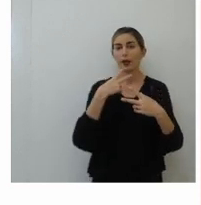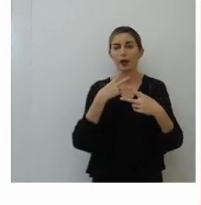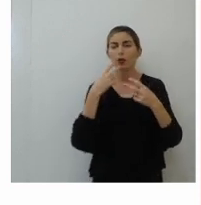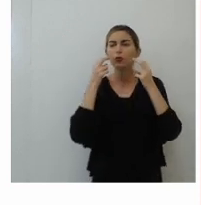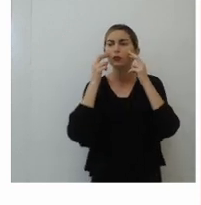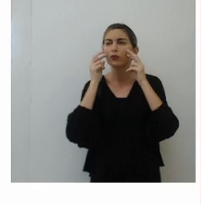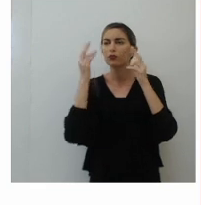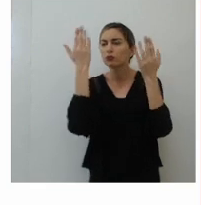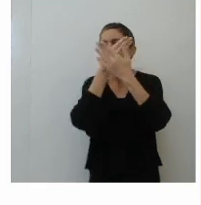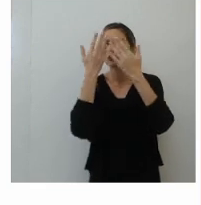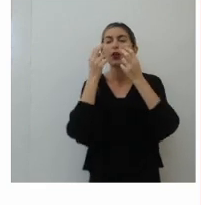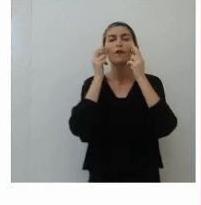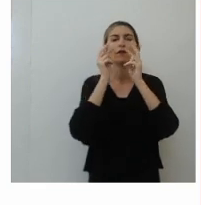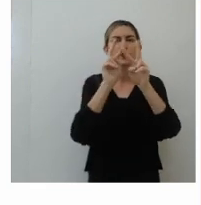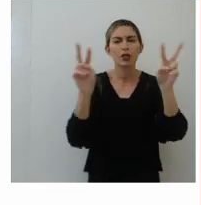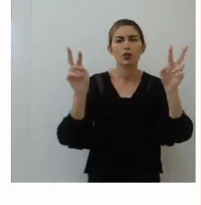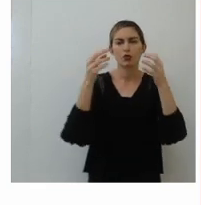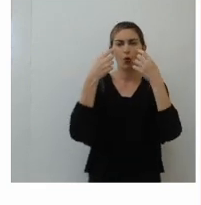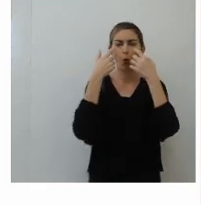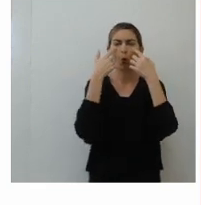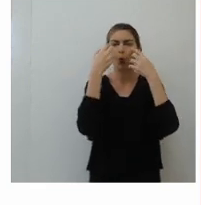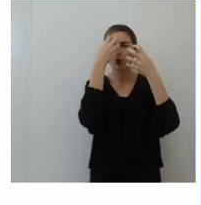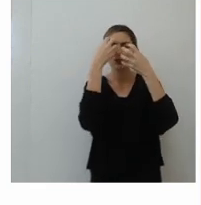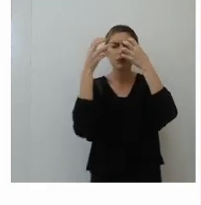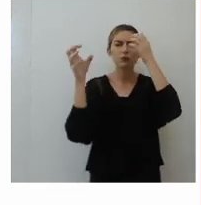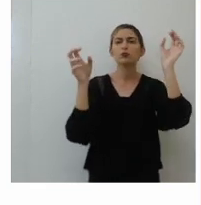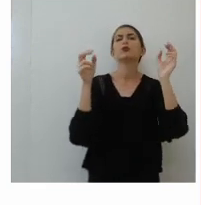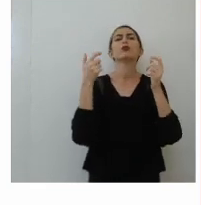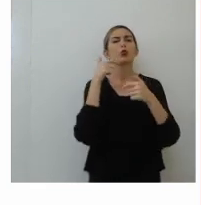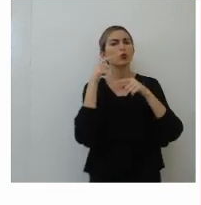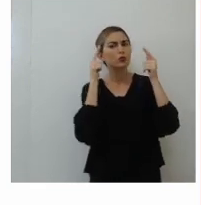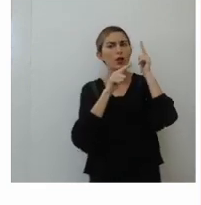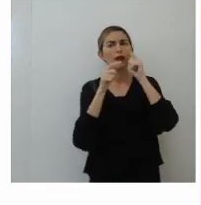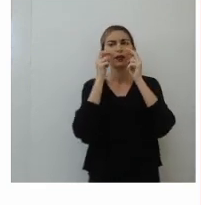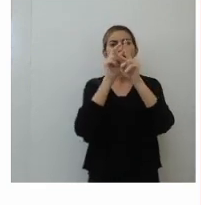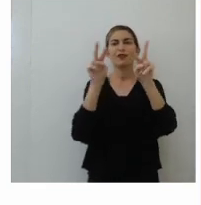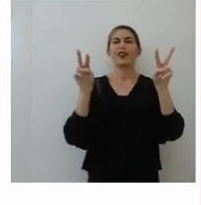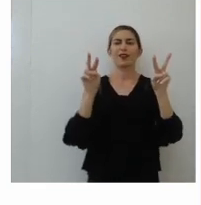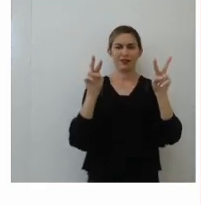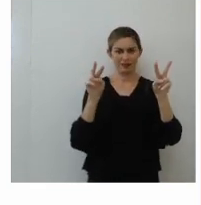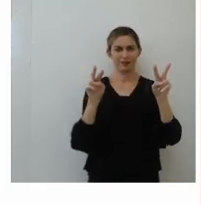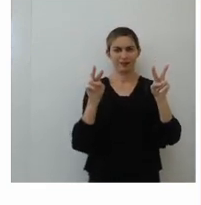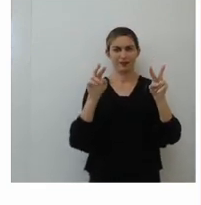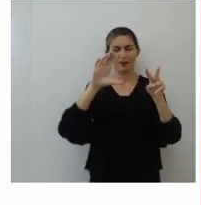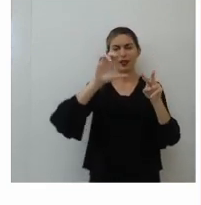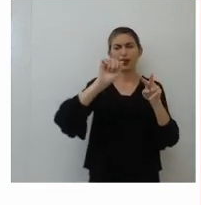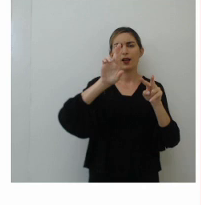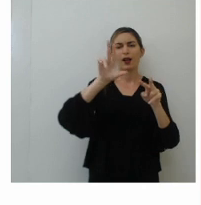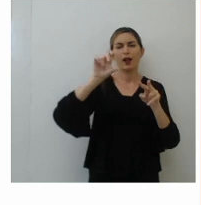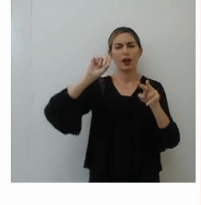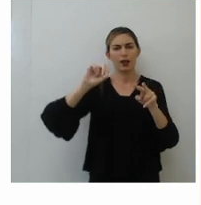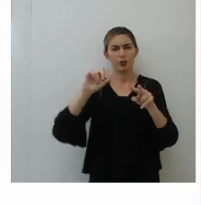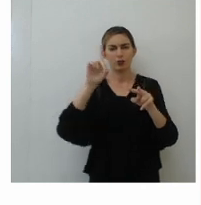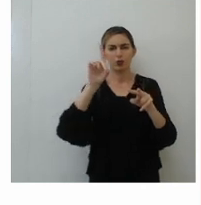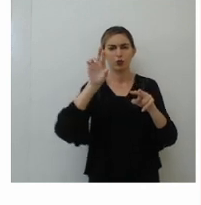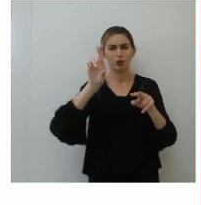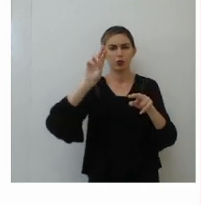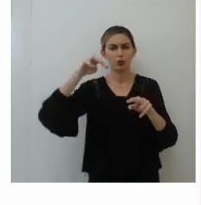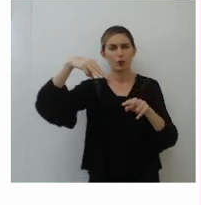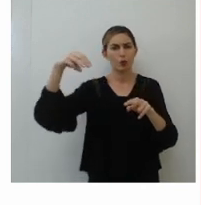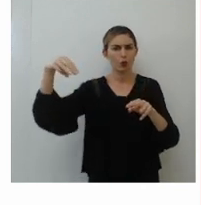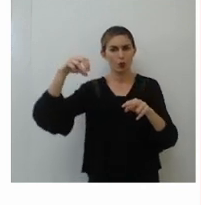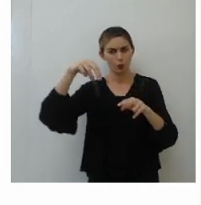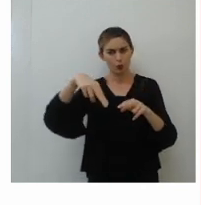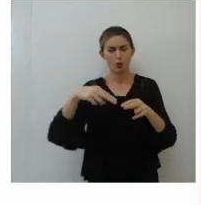vejo. Arranco os olhos e vejo. Carlos Drummond de Andrade. O primeiro é Vinícius de Moraes. Segundo de Drummond. Olha lá.